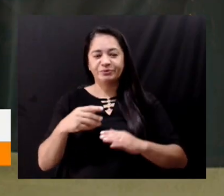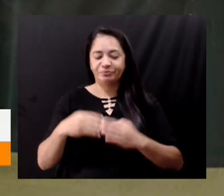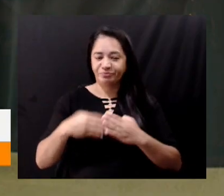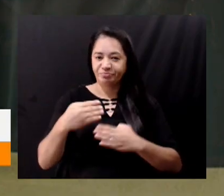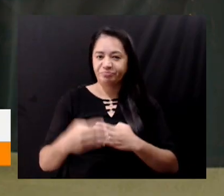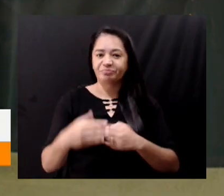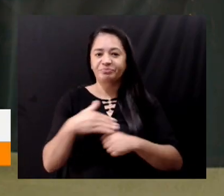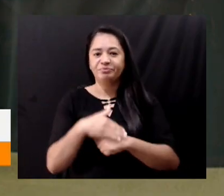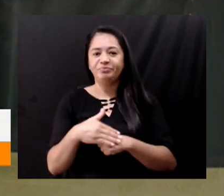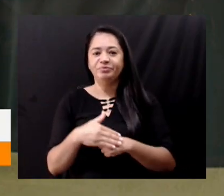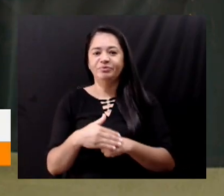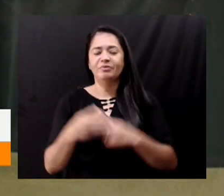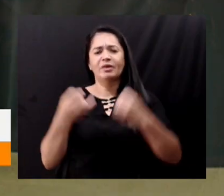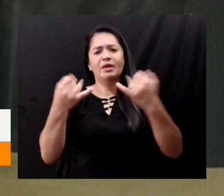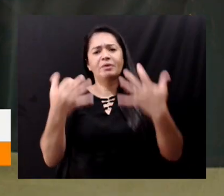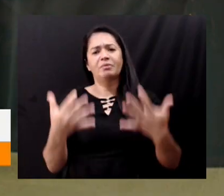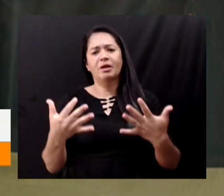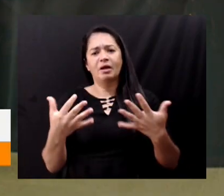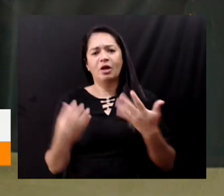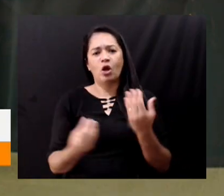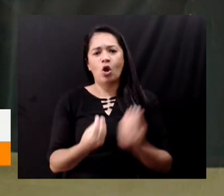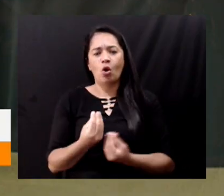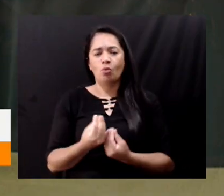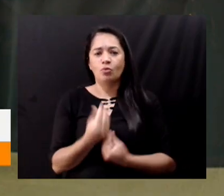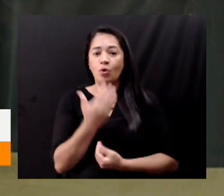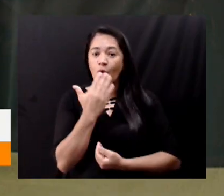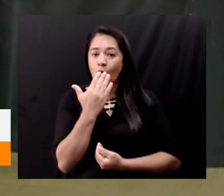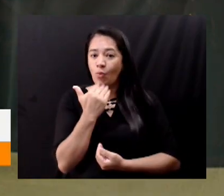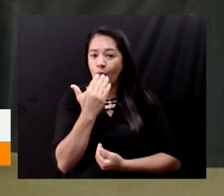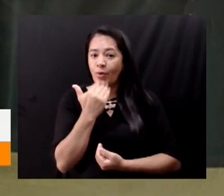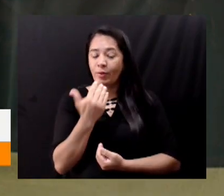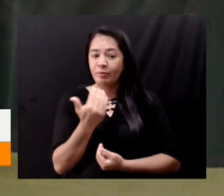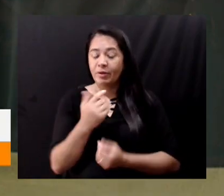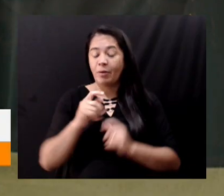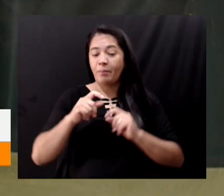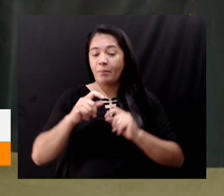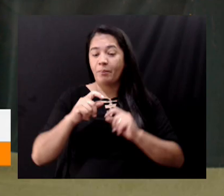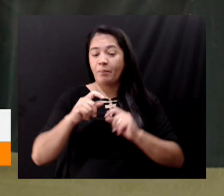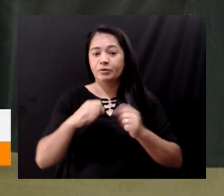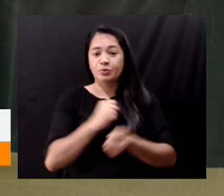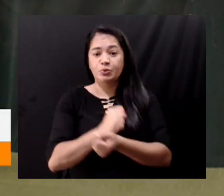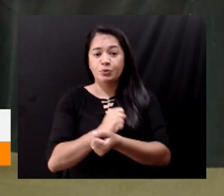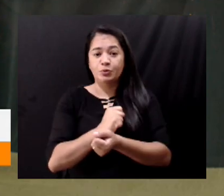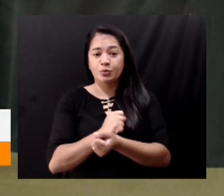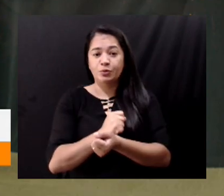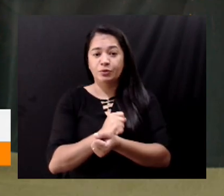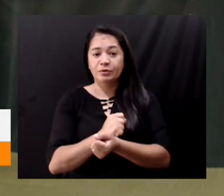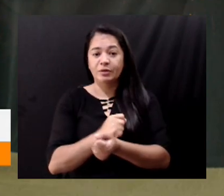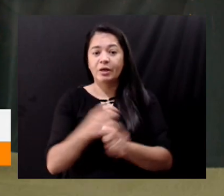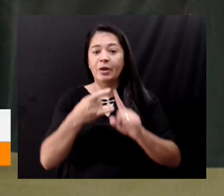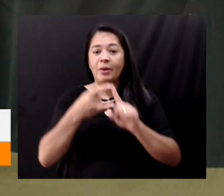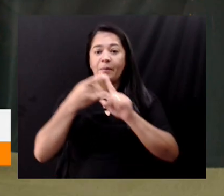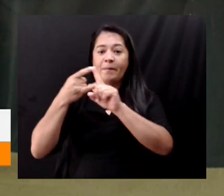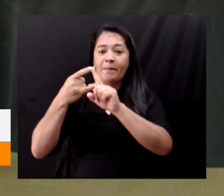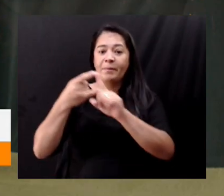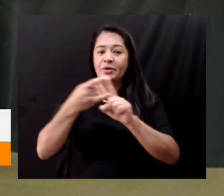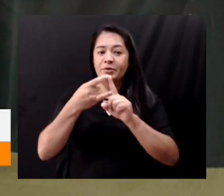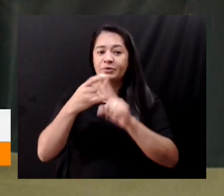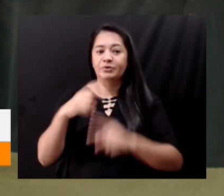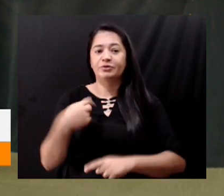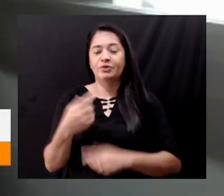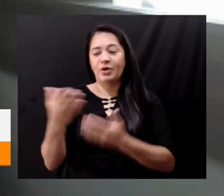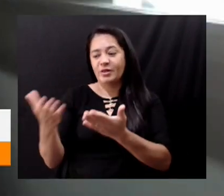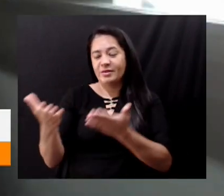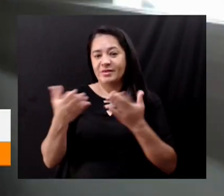explicar para a gente sobre os alimentos, né, e a possibilidade do vício. E pelo Zoom, a gente recebe a psicóloga